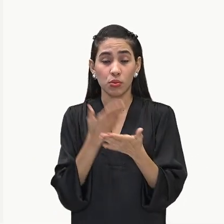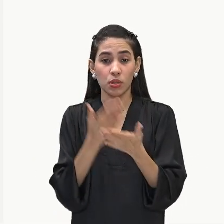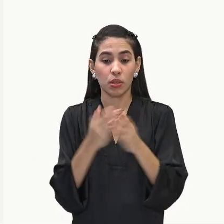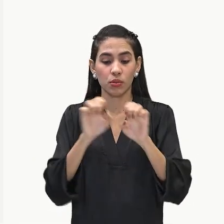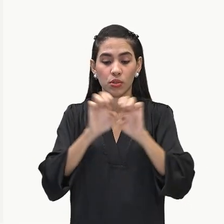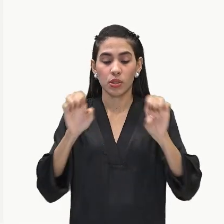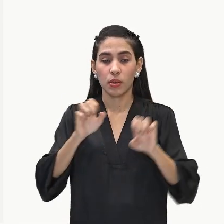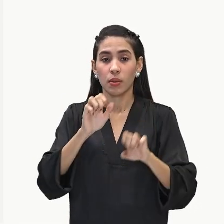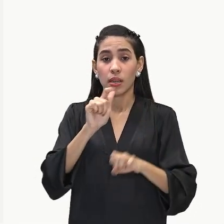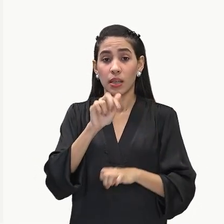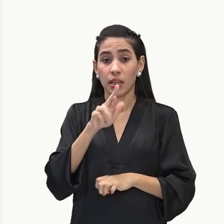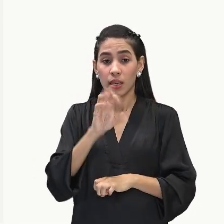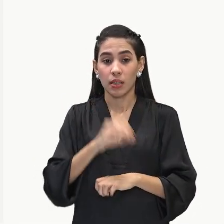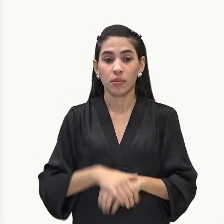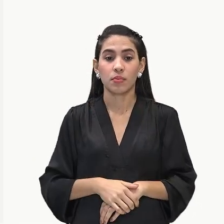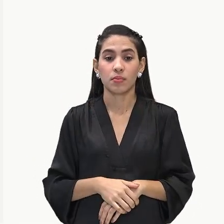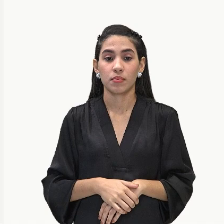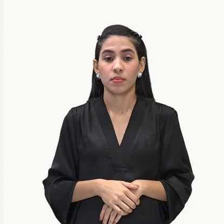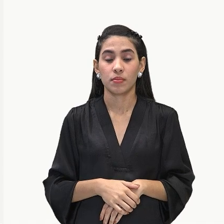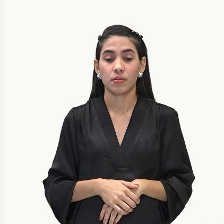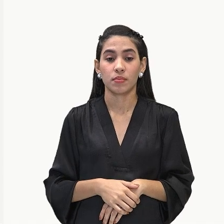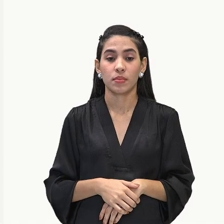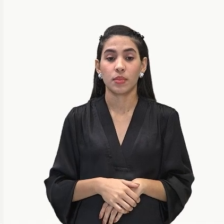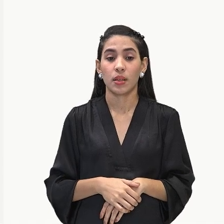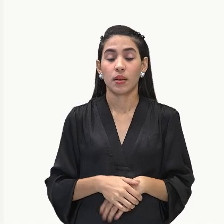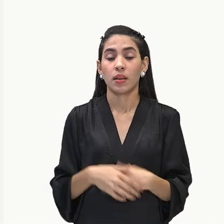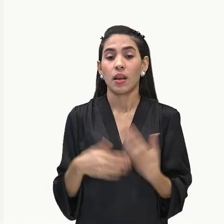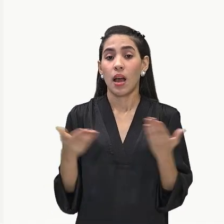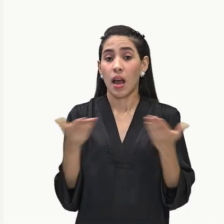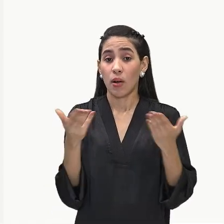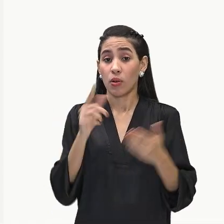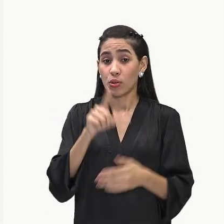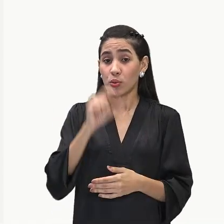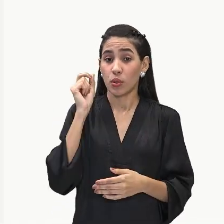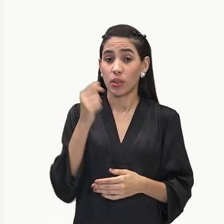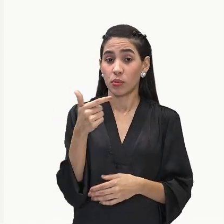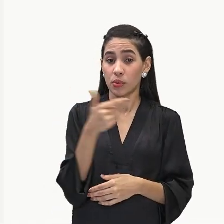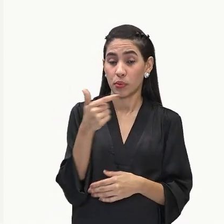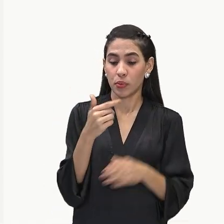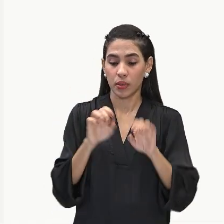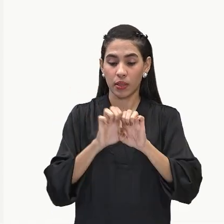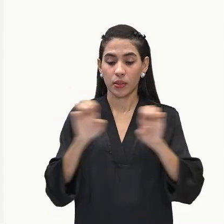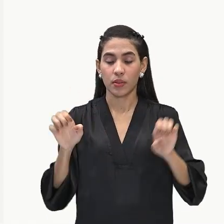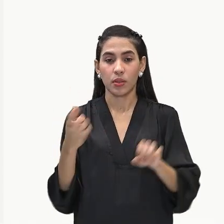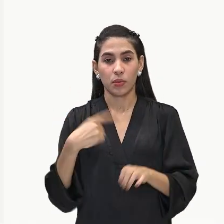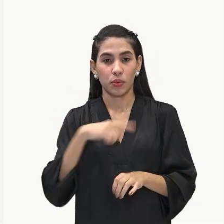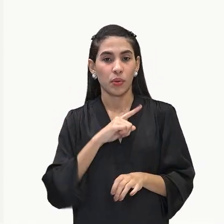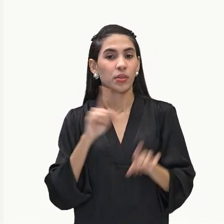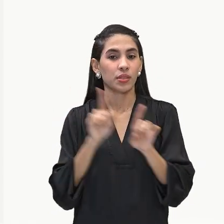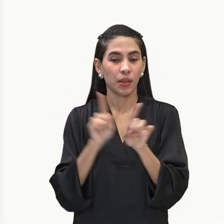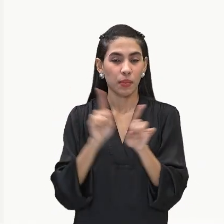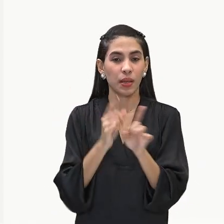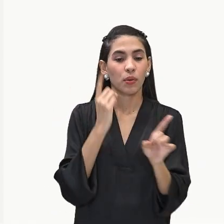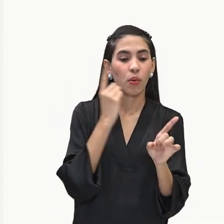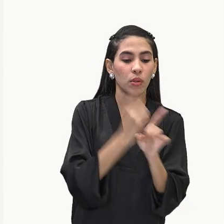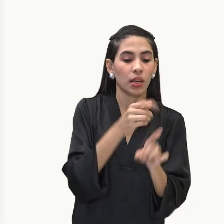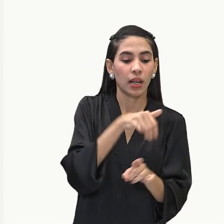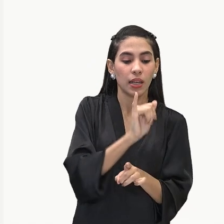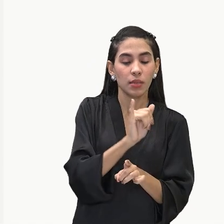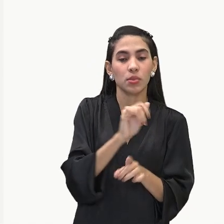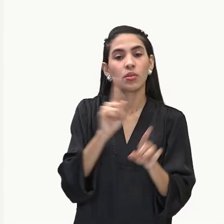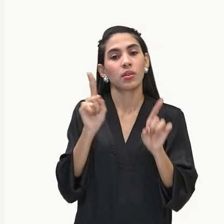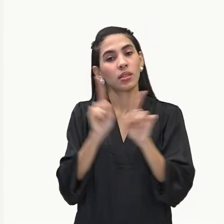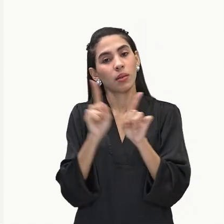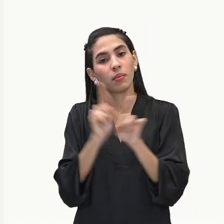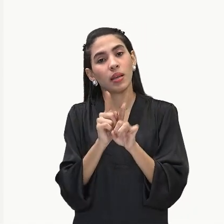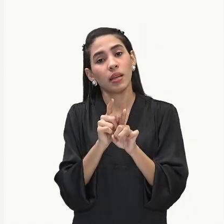grau. Escolhendo agora a segunda equação, nós vamos também determinar o valor do y e verificar